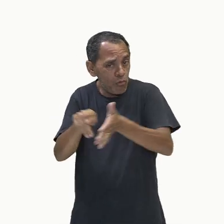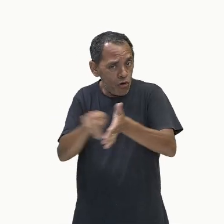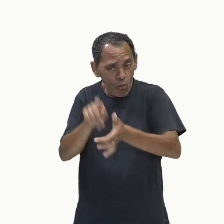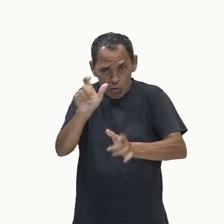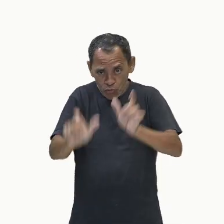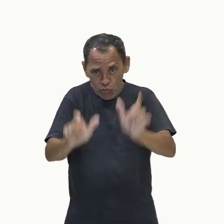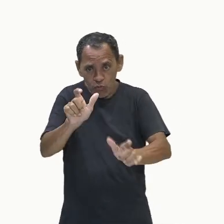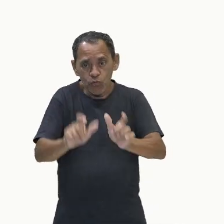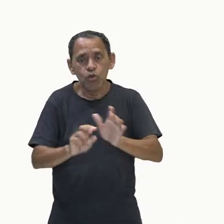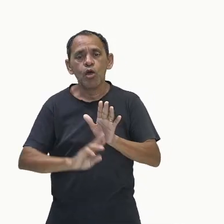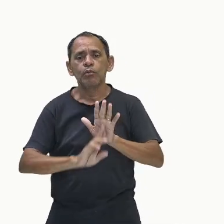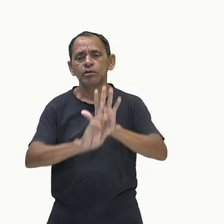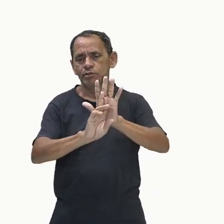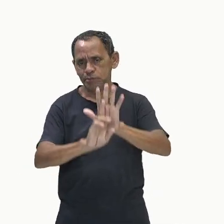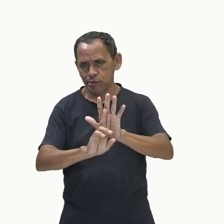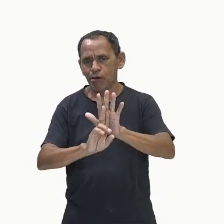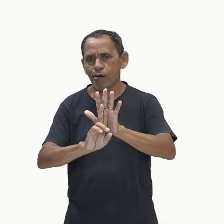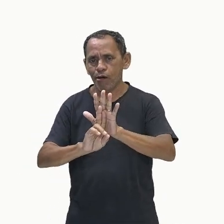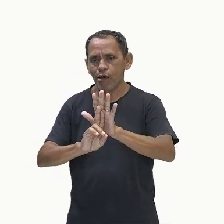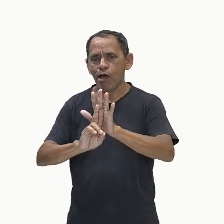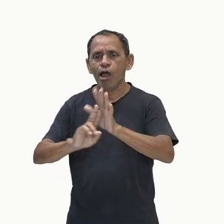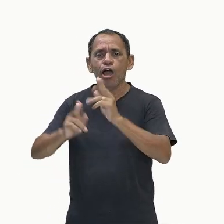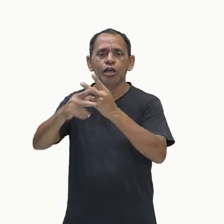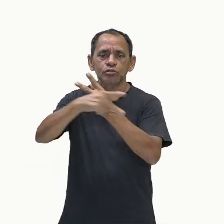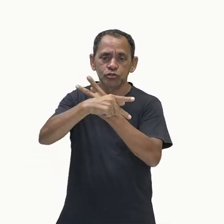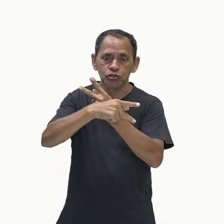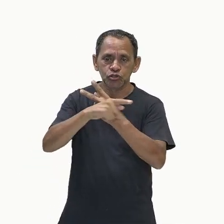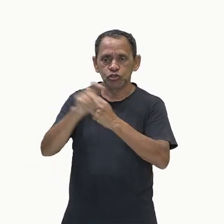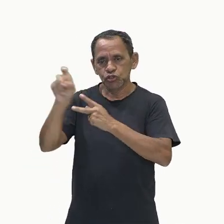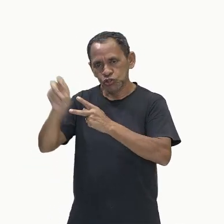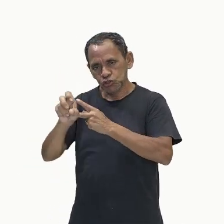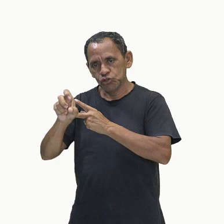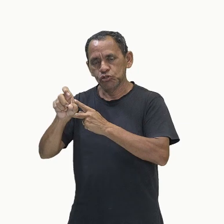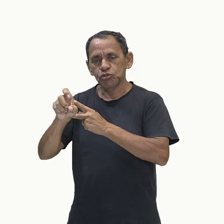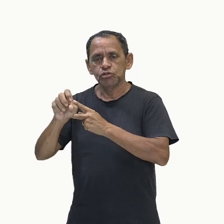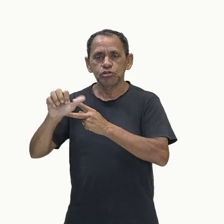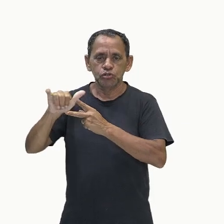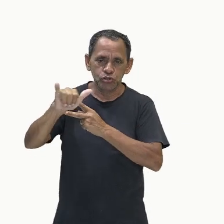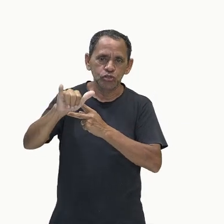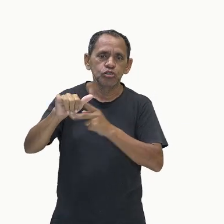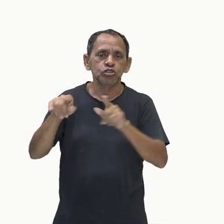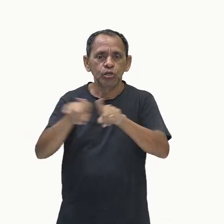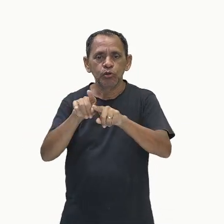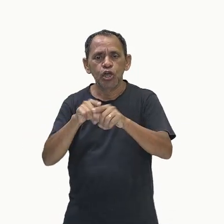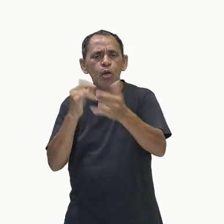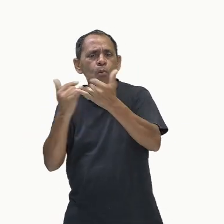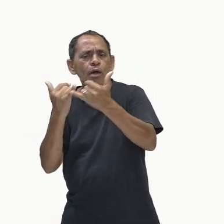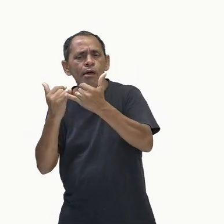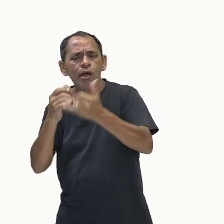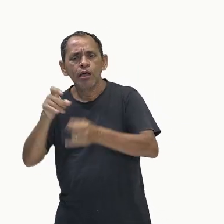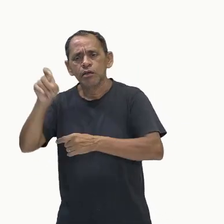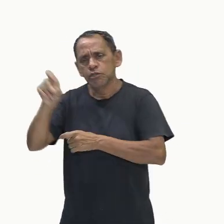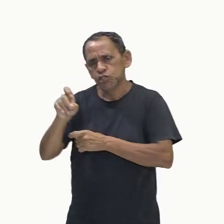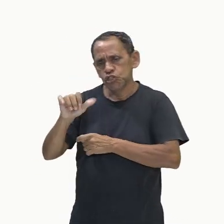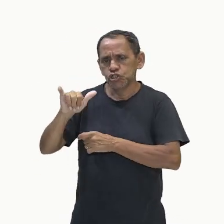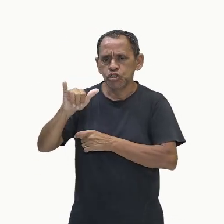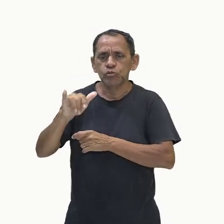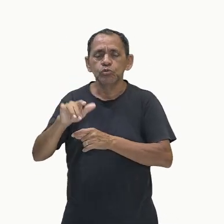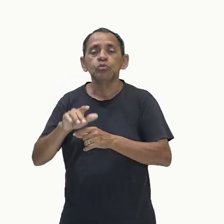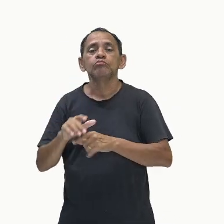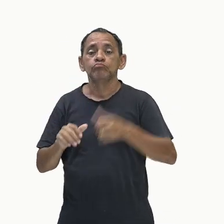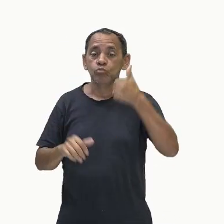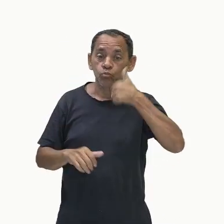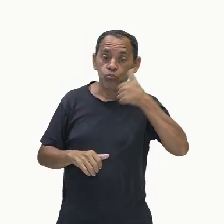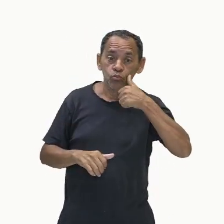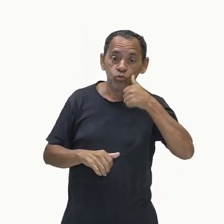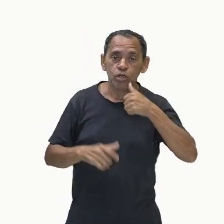representado pelo cromossomo XY, não é à toa, porque ele é parecido com o X e Y, e a mulher vai ter 2